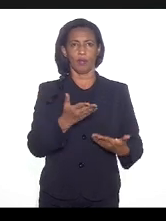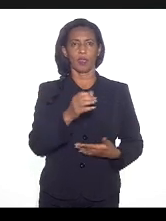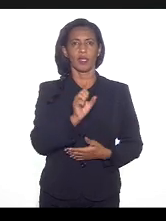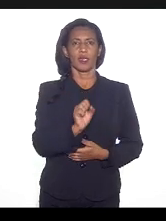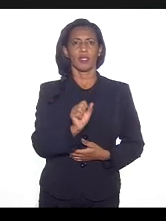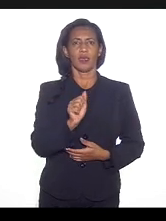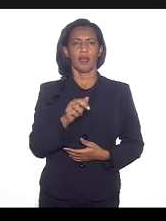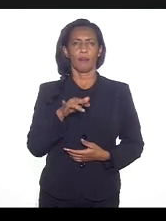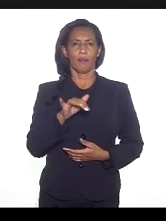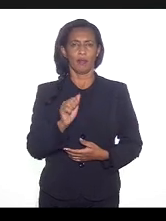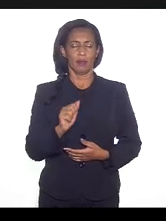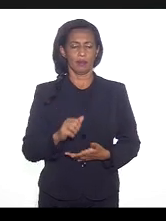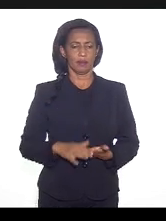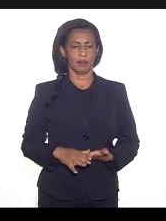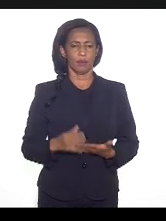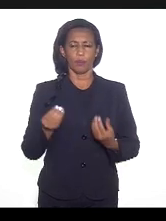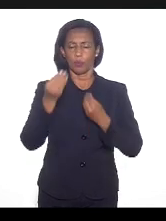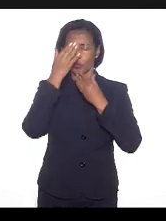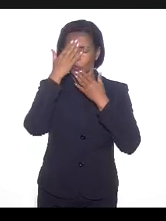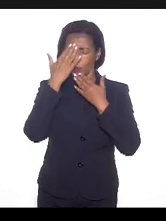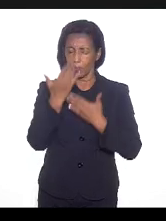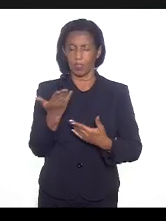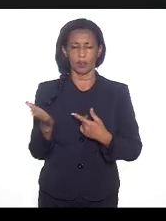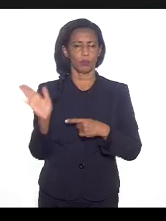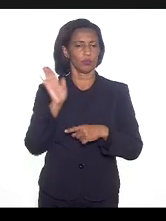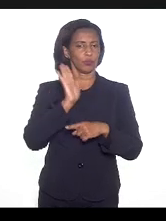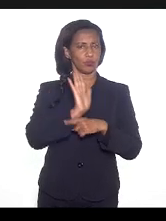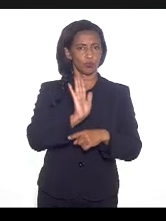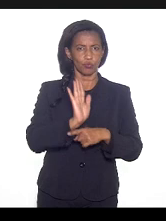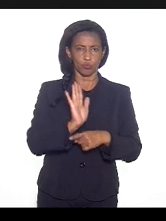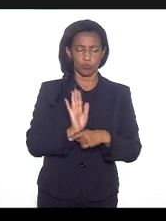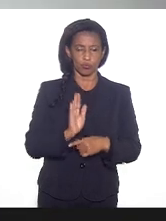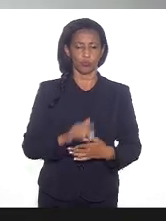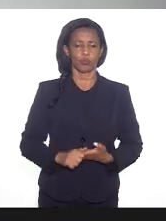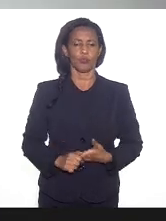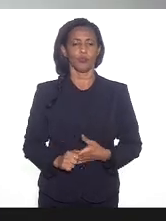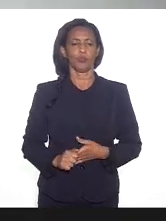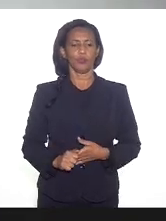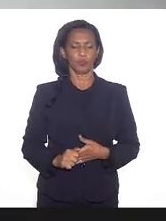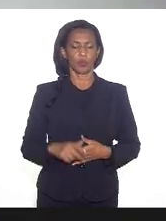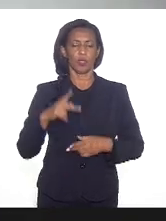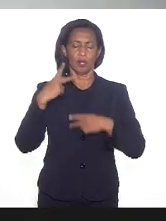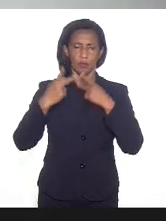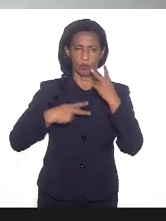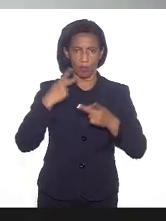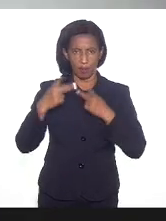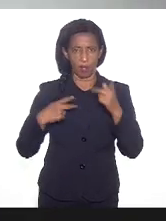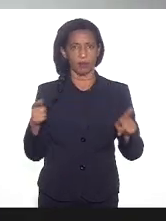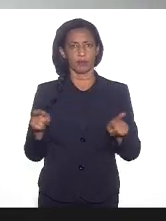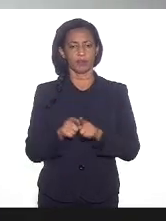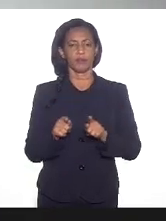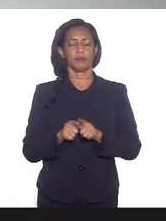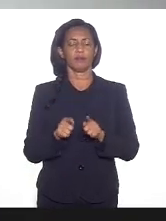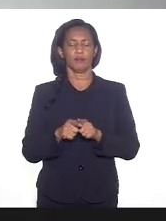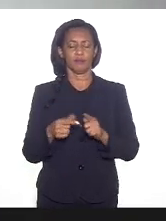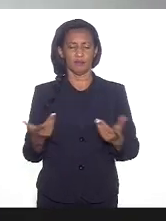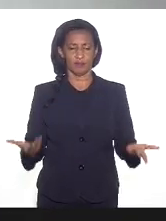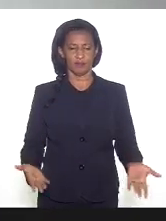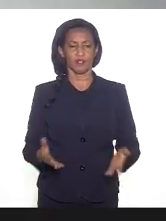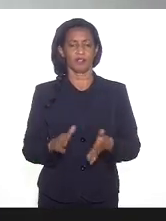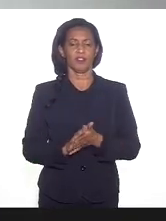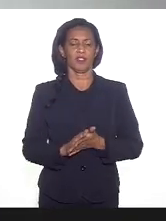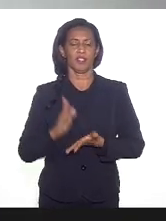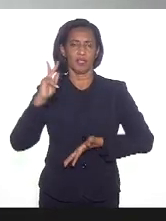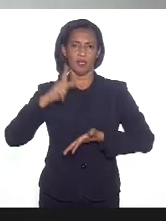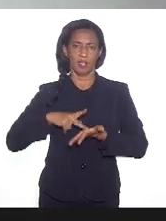Sabrina Rezende, muito obrigado por toda a sua contribuição. Agradeço em nome de todos os deputados e deputadas que falaram de vocês aqui na CPI, que